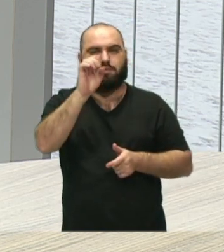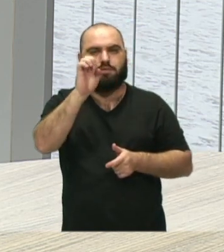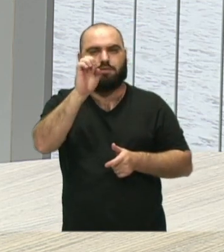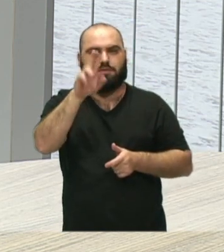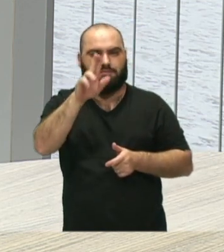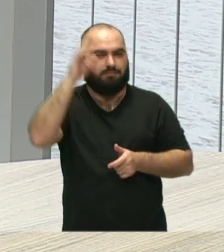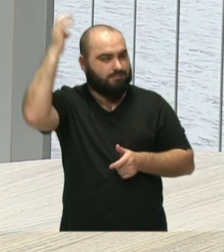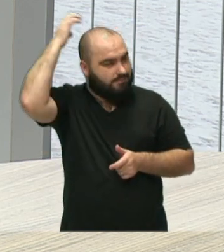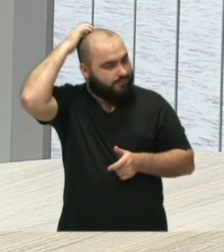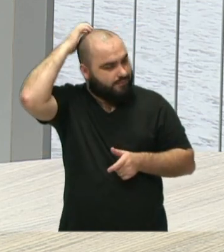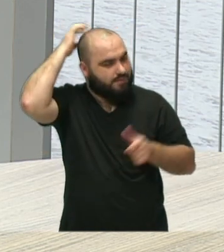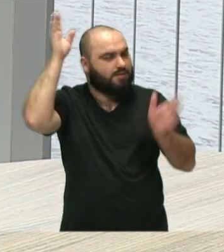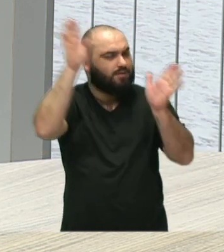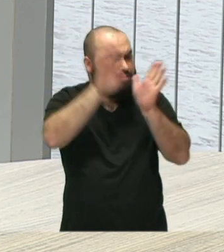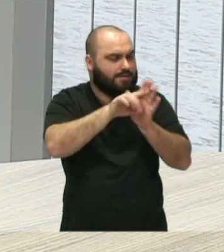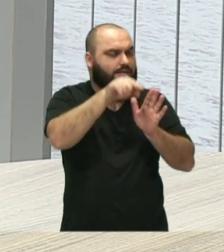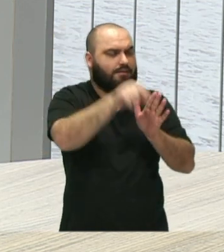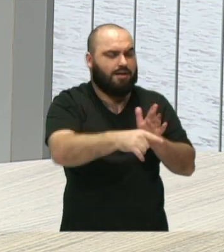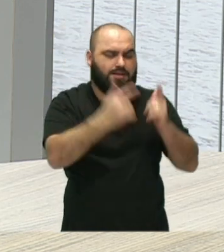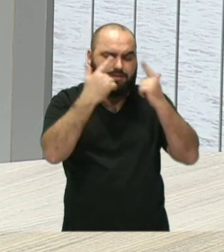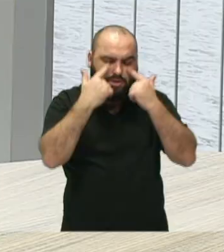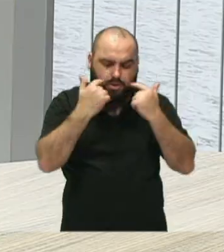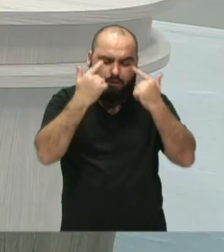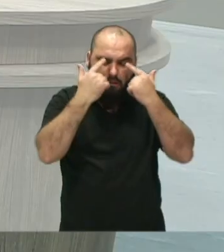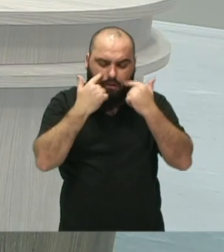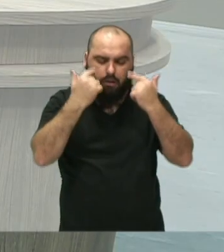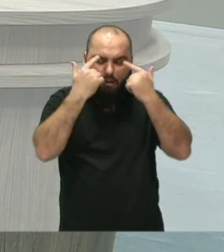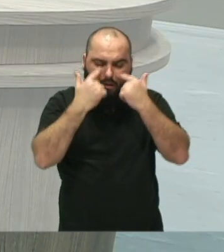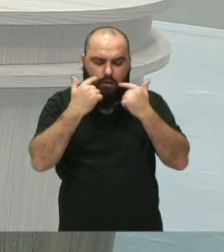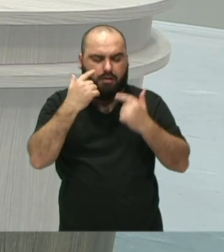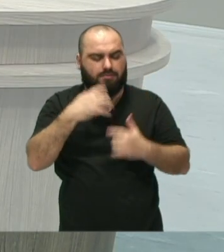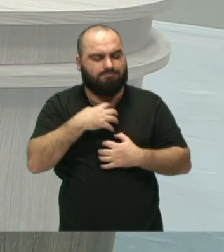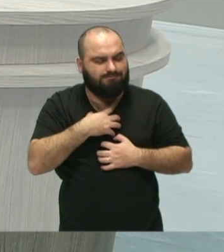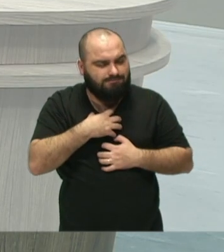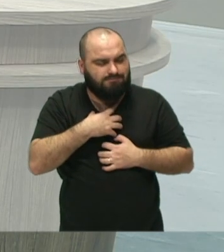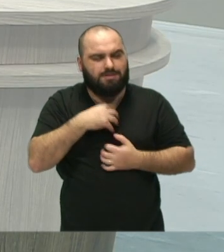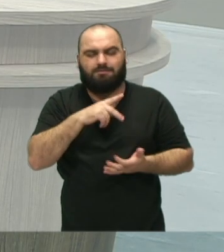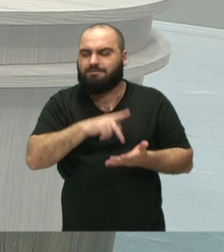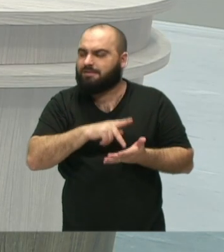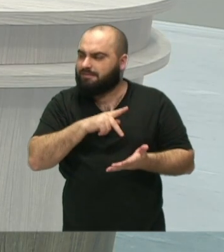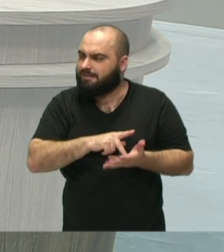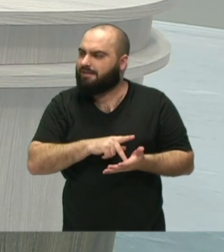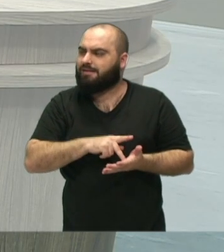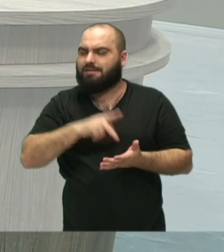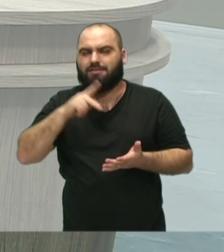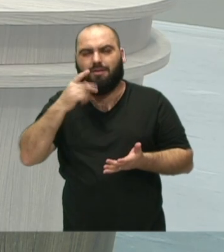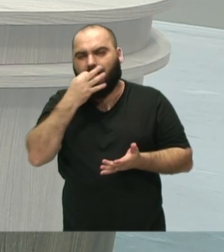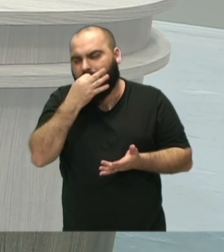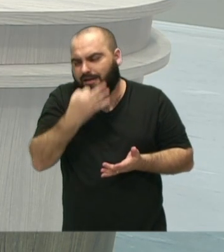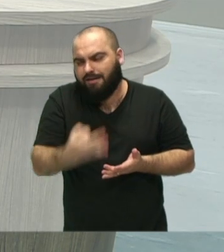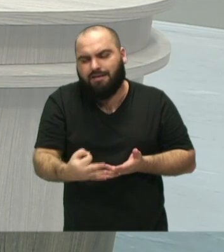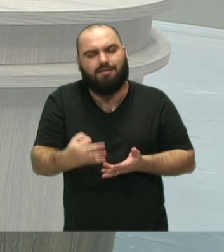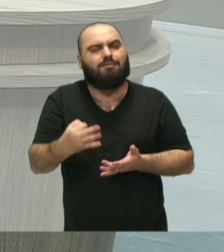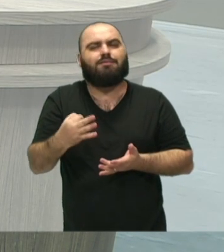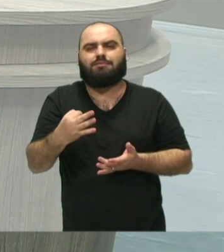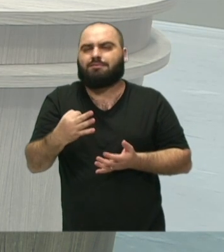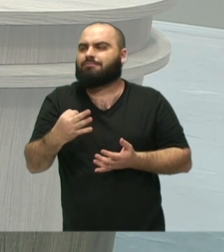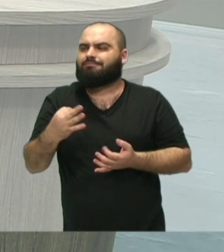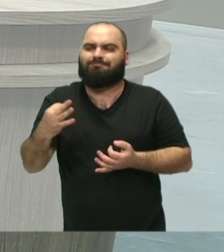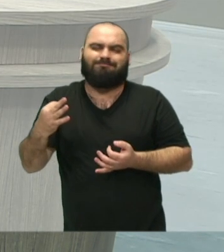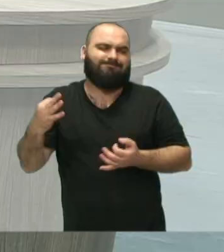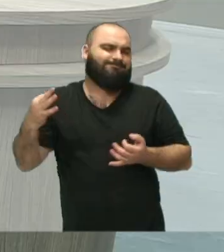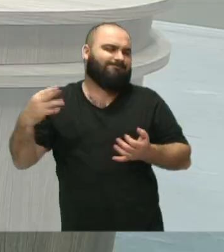é válido, não desvalido nenhum sentimento desse, é uma história que não deveria ter acontecido, é um momento horrível, horroroso